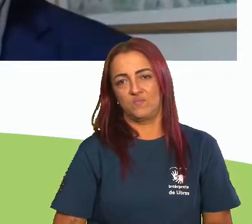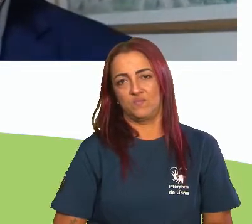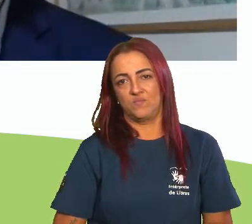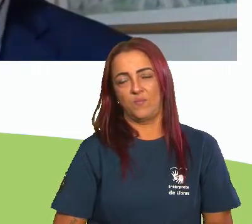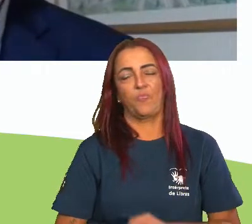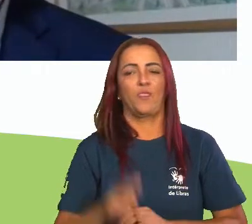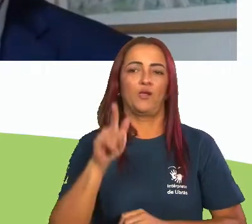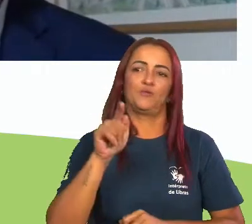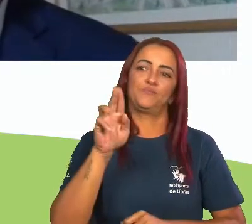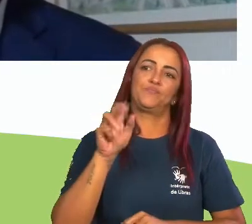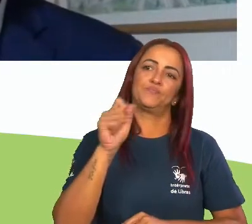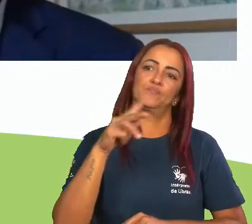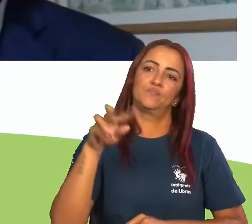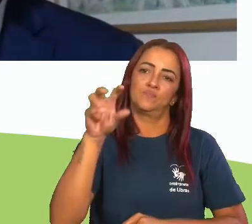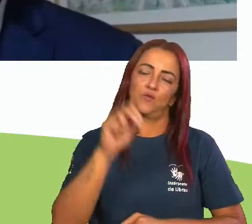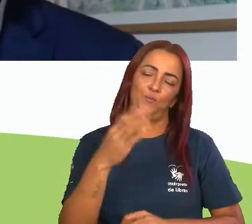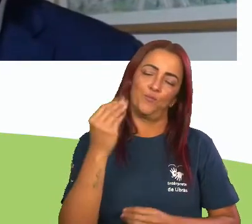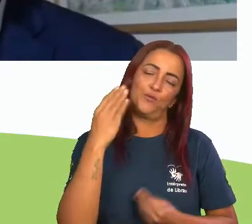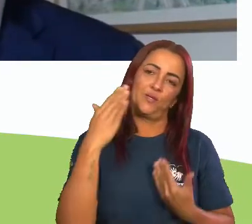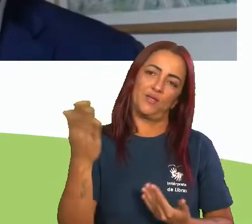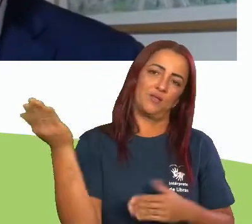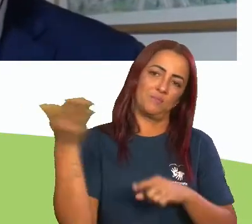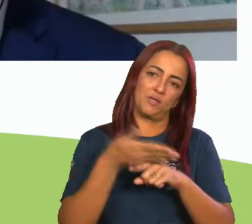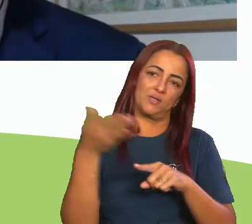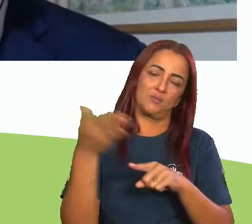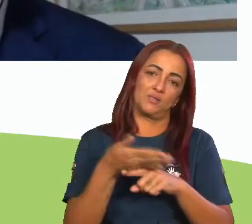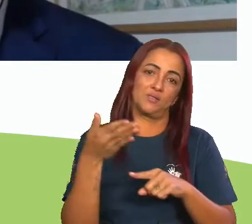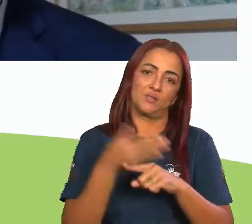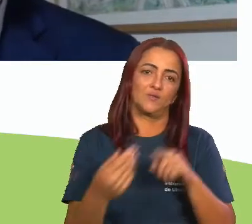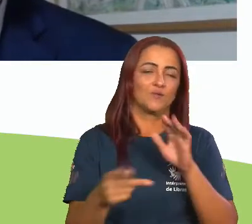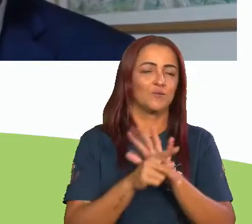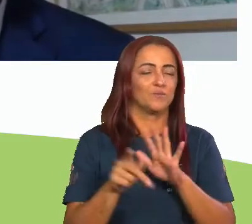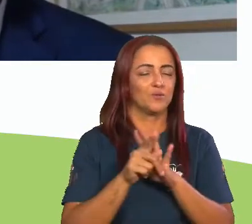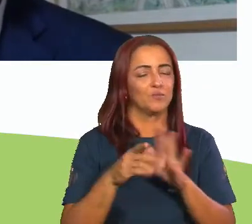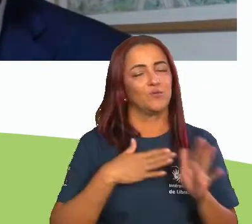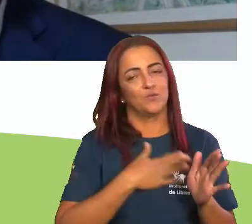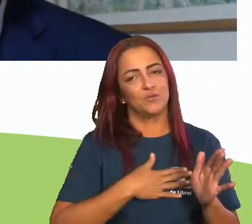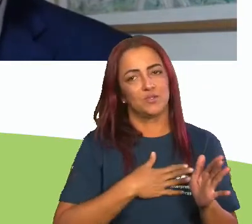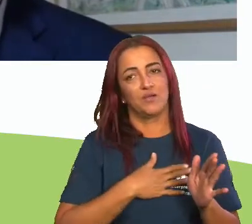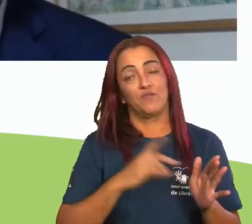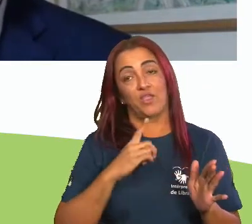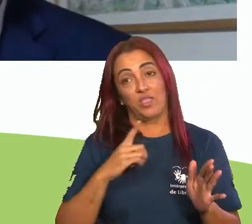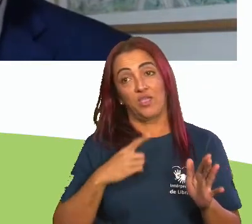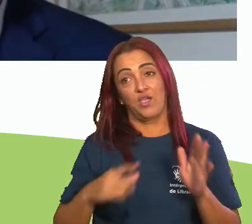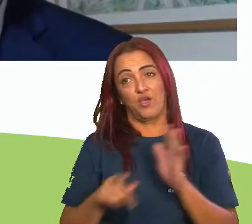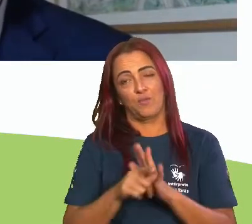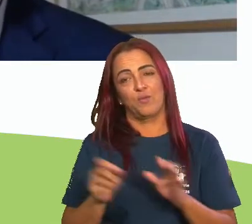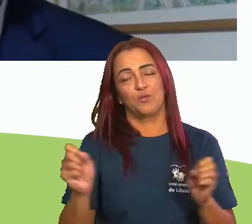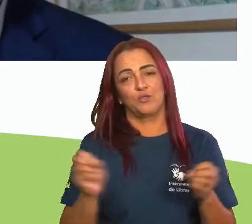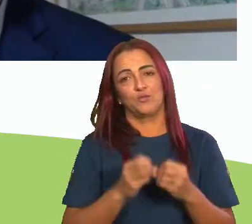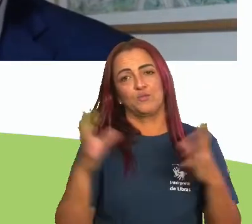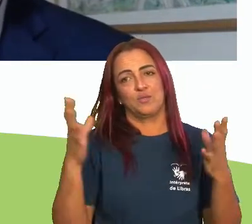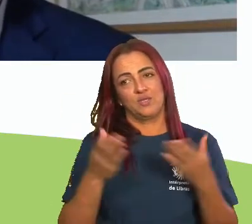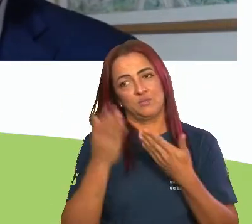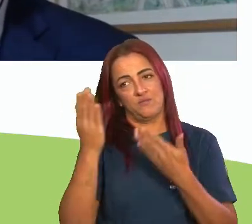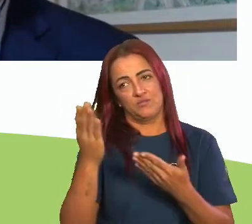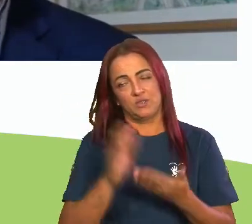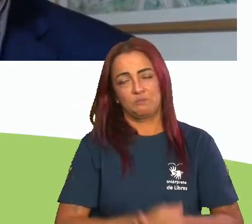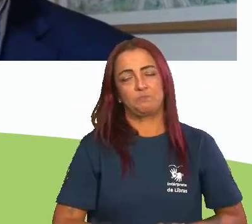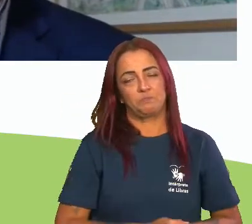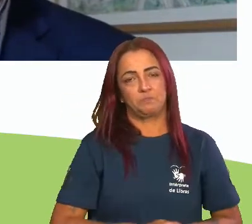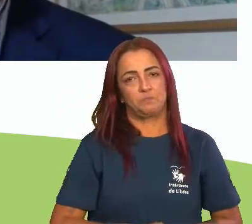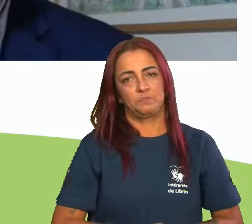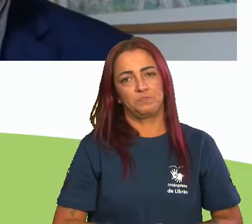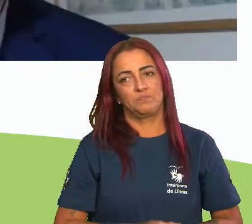Gustavo, muitíssimo obrigada pela sua participação. A gente espera que você tenha gostado aí do prêmio e das surpresas que a gente preparou para você.